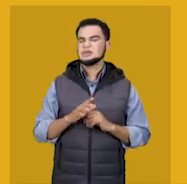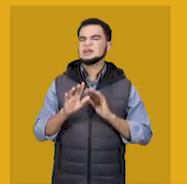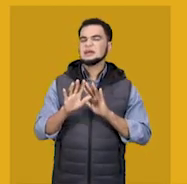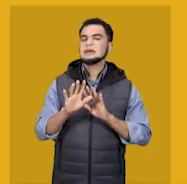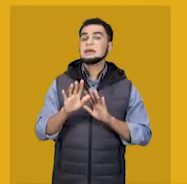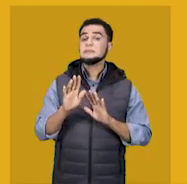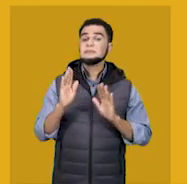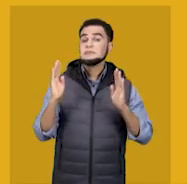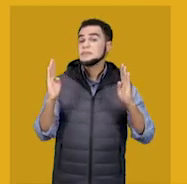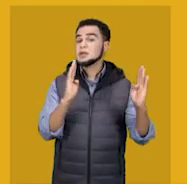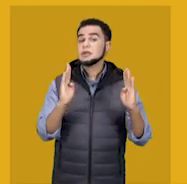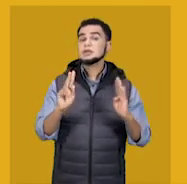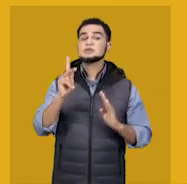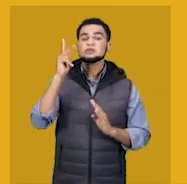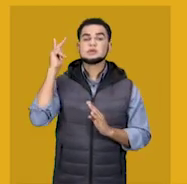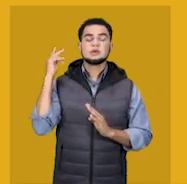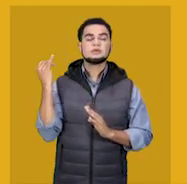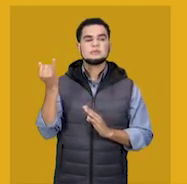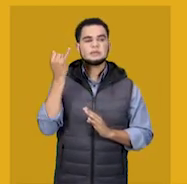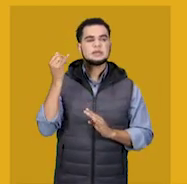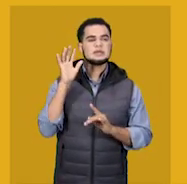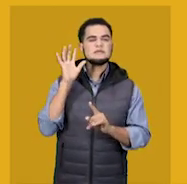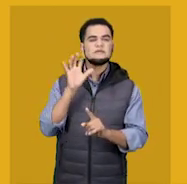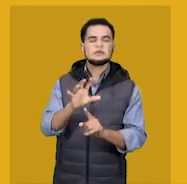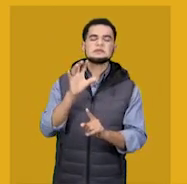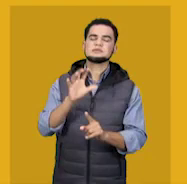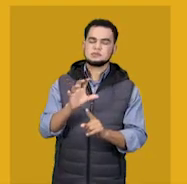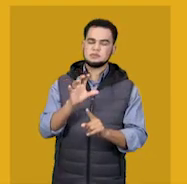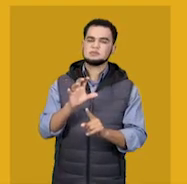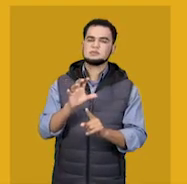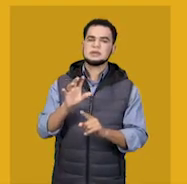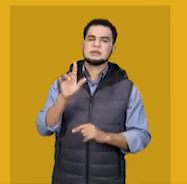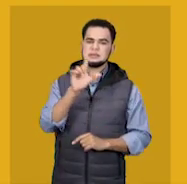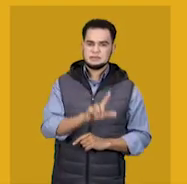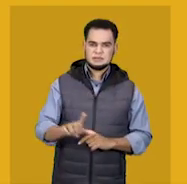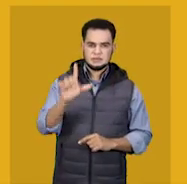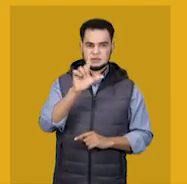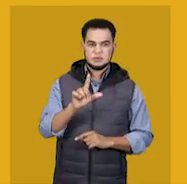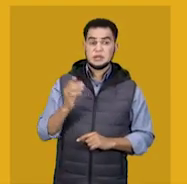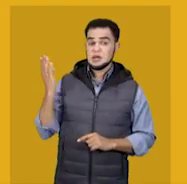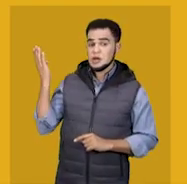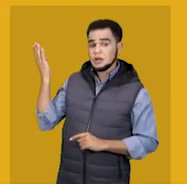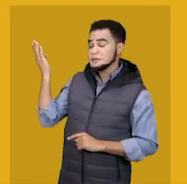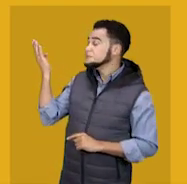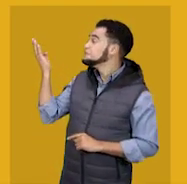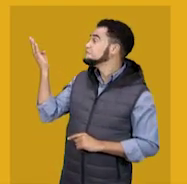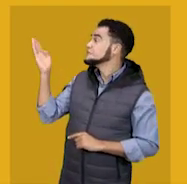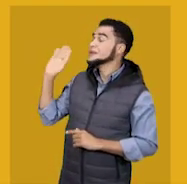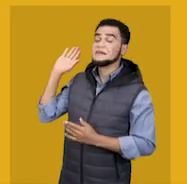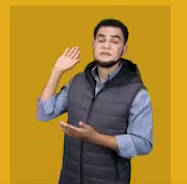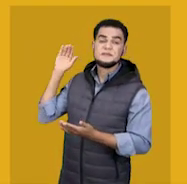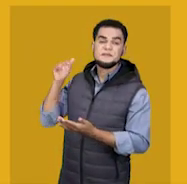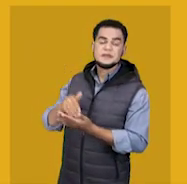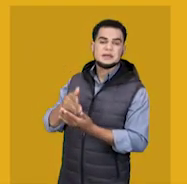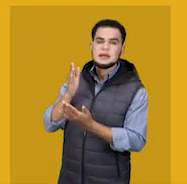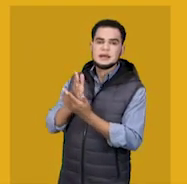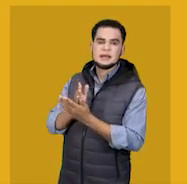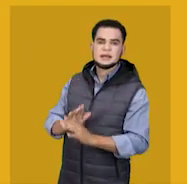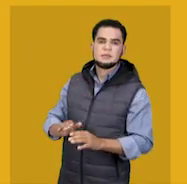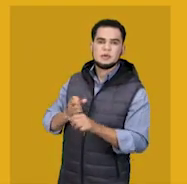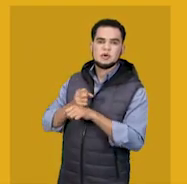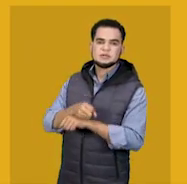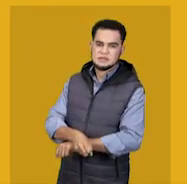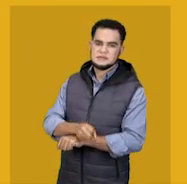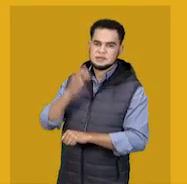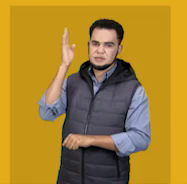a literatura. Olha, nós temos aqui então o fim da escravidão brasileira no